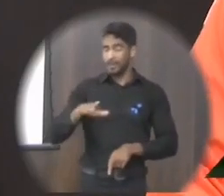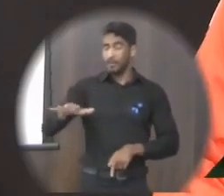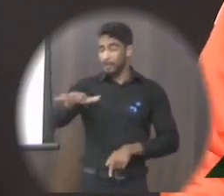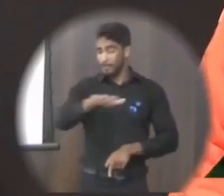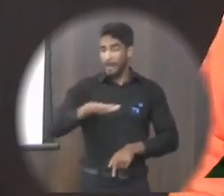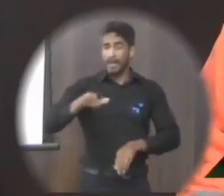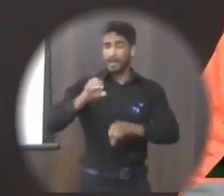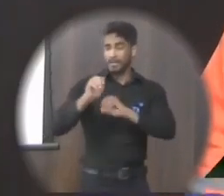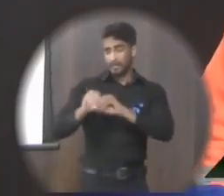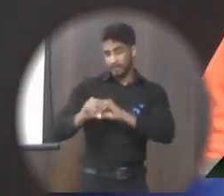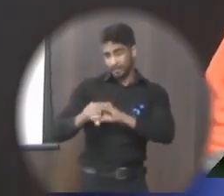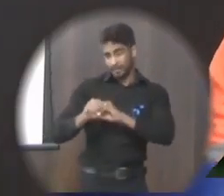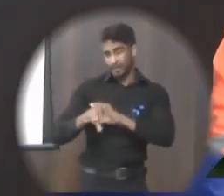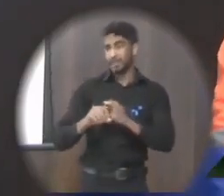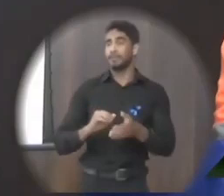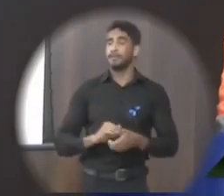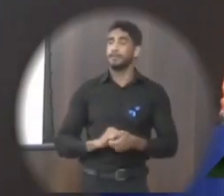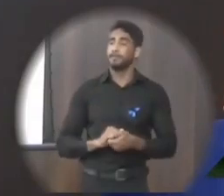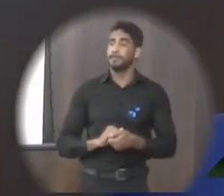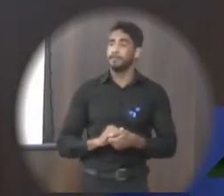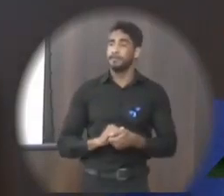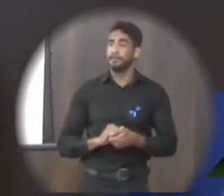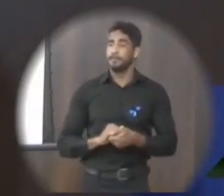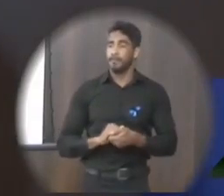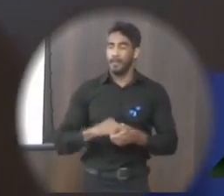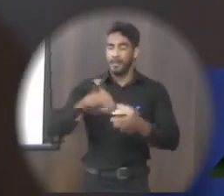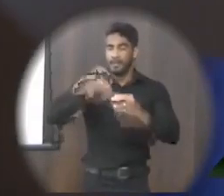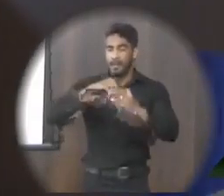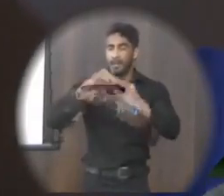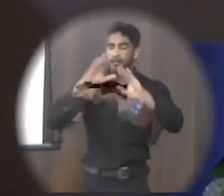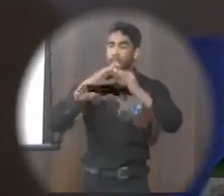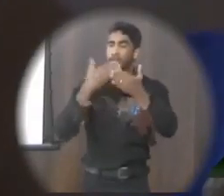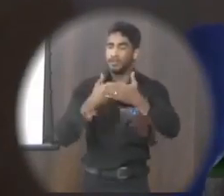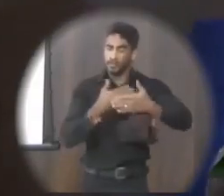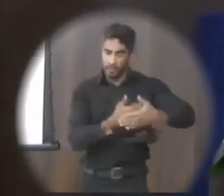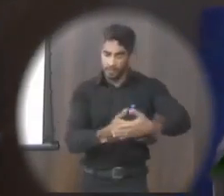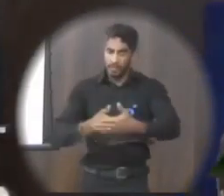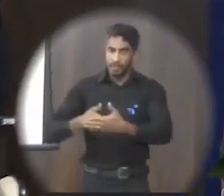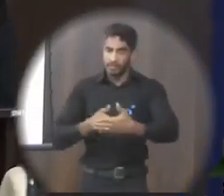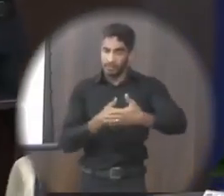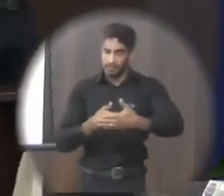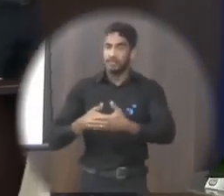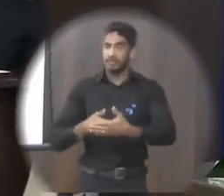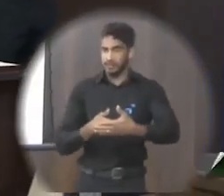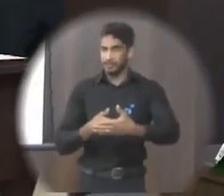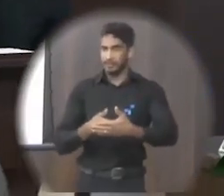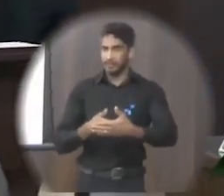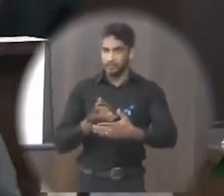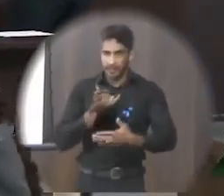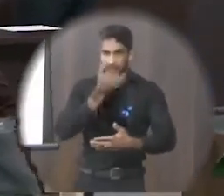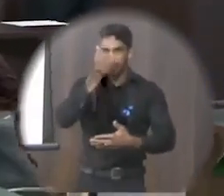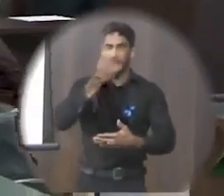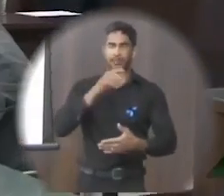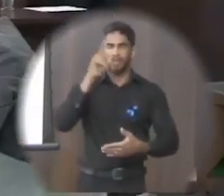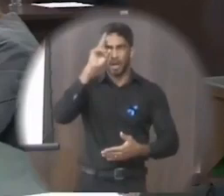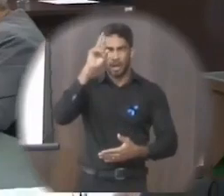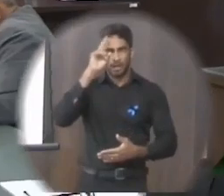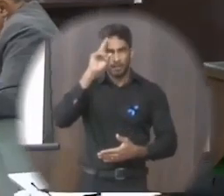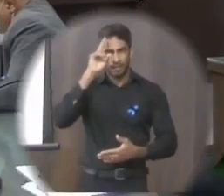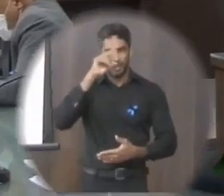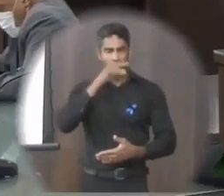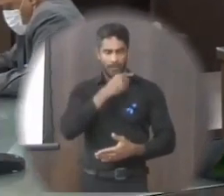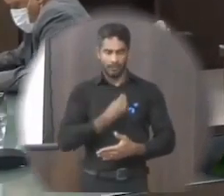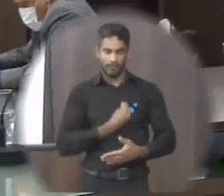depois do advento da creche. Então, assim, eu me recordo que eu estava em Belo Horizonte na